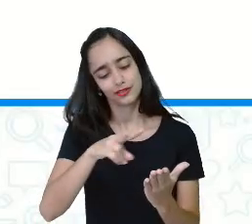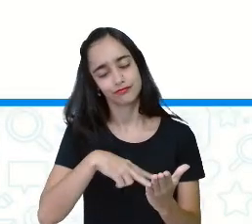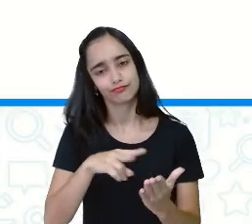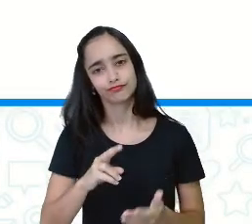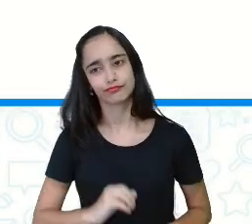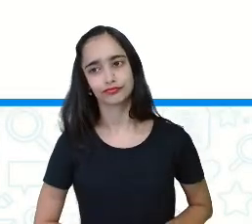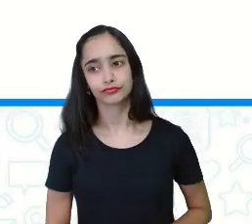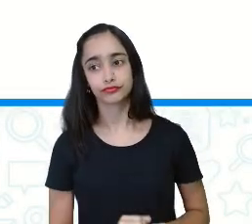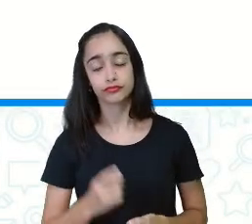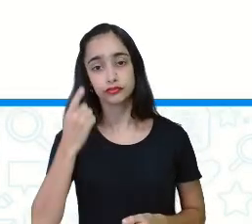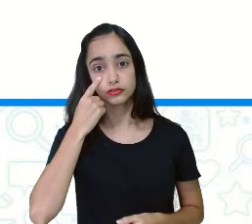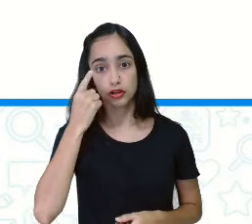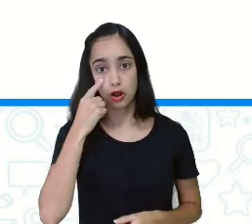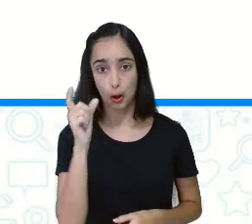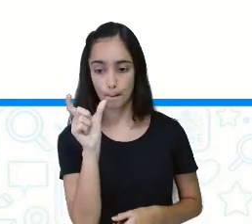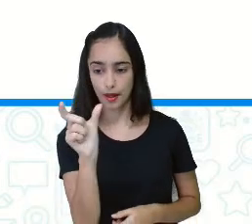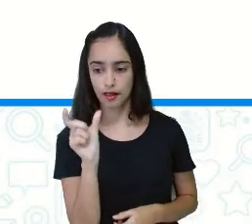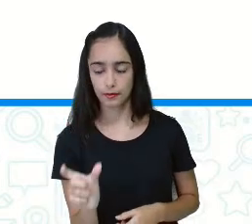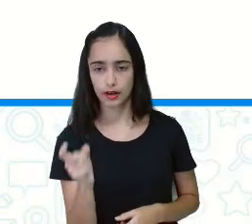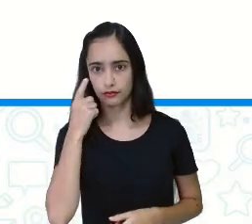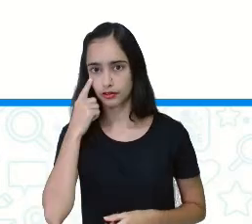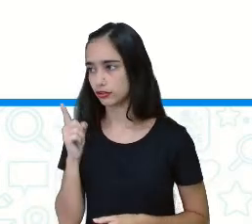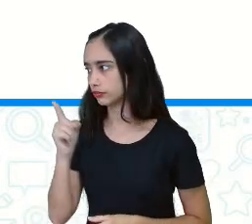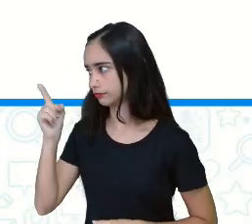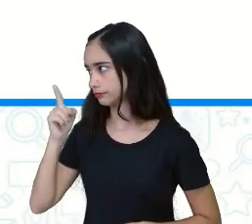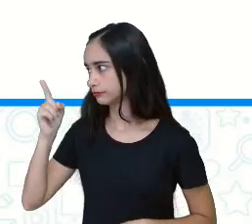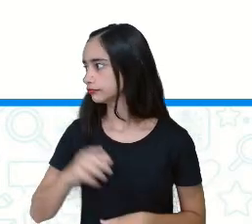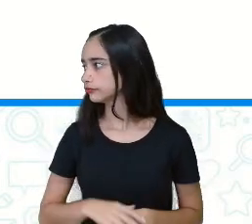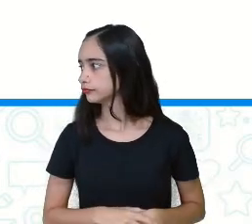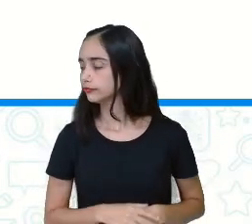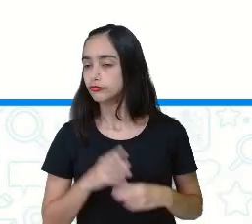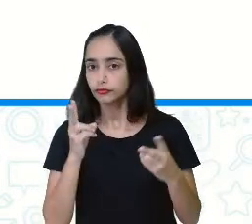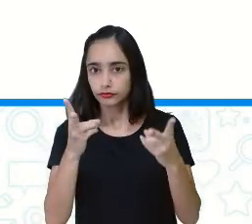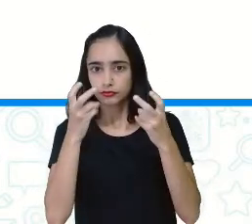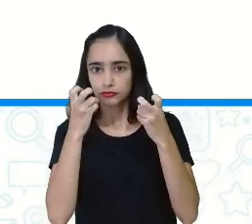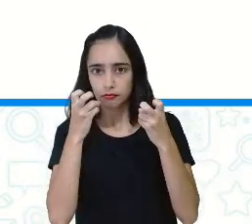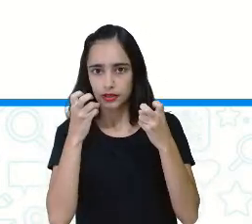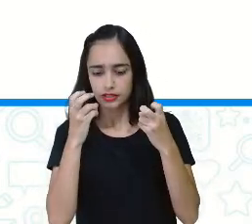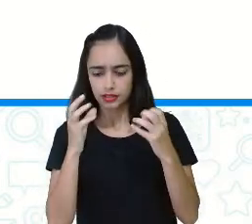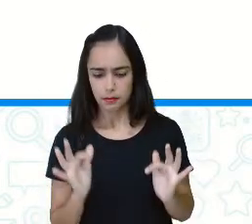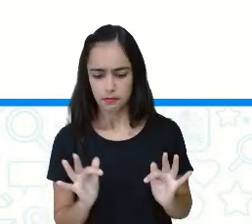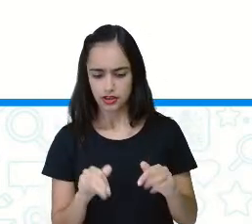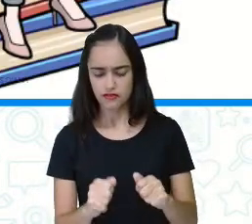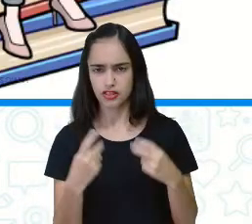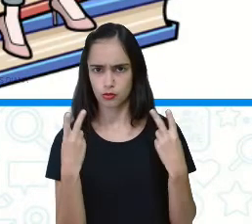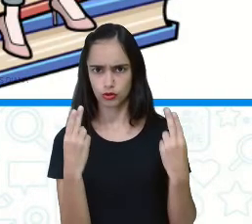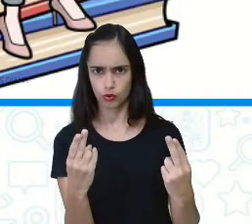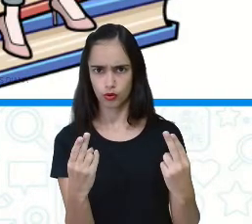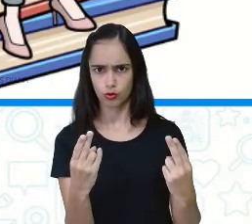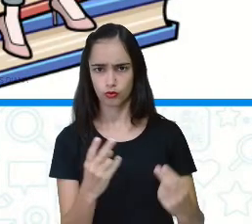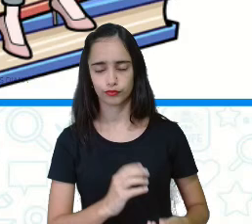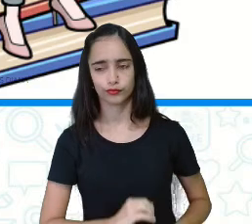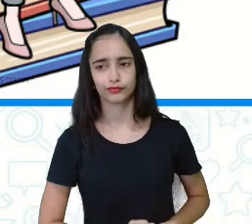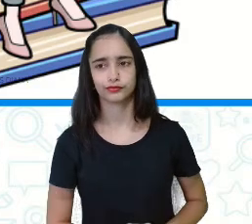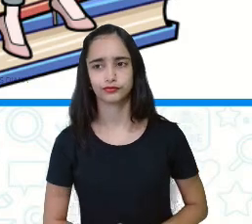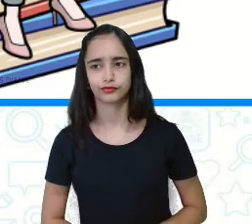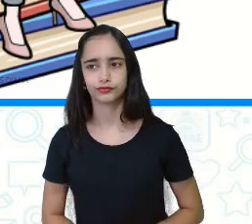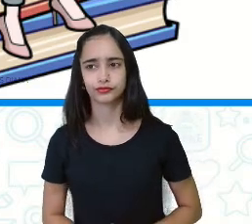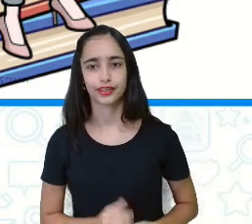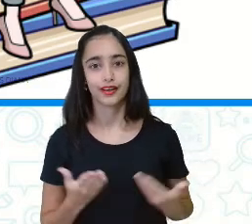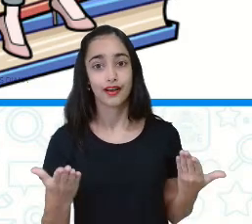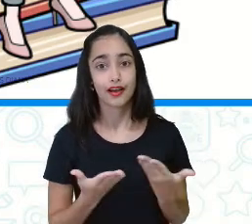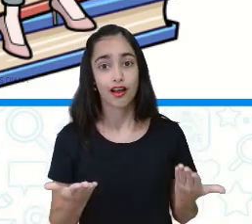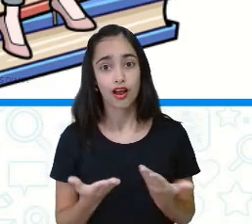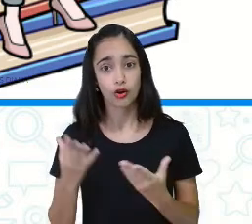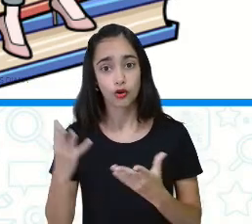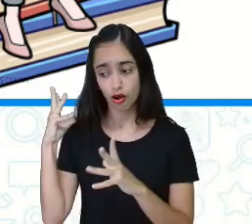Olha aí a escrita das palavras, vejam que terminam iguais, têm a mesma sonoridade. Agora